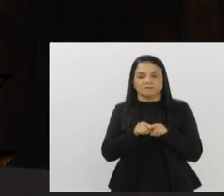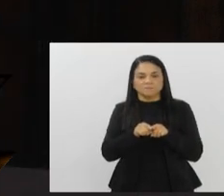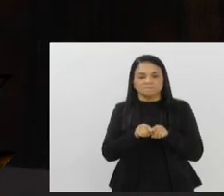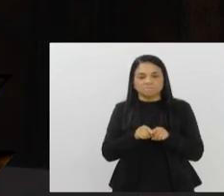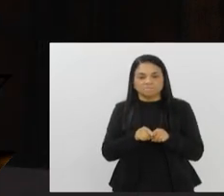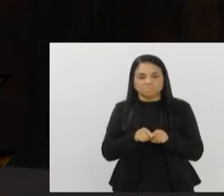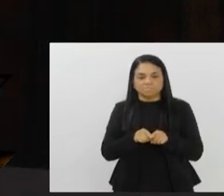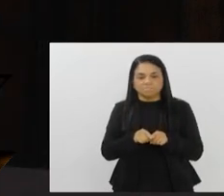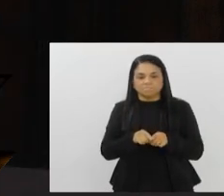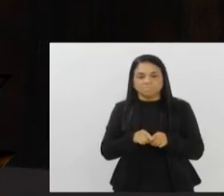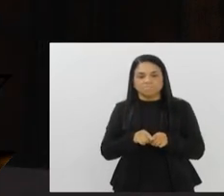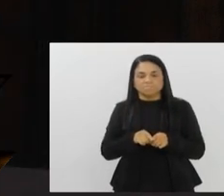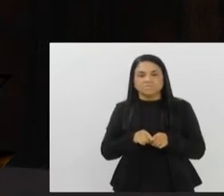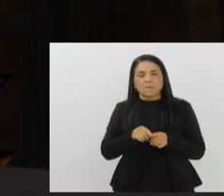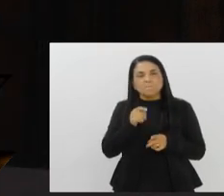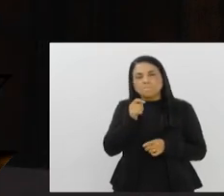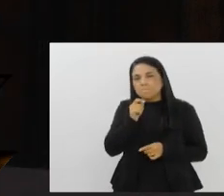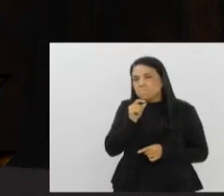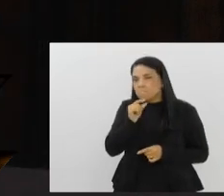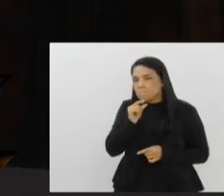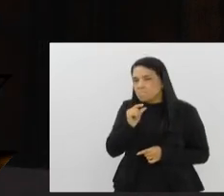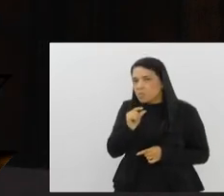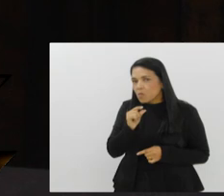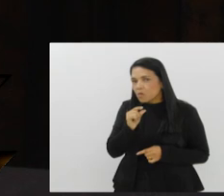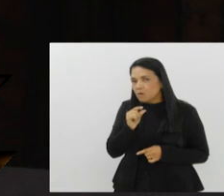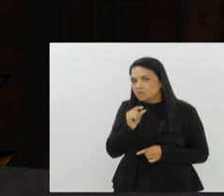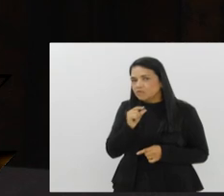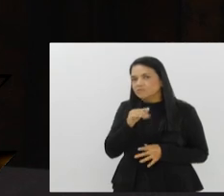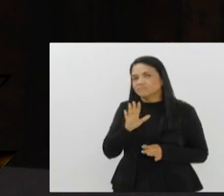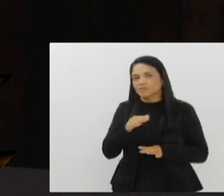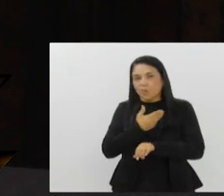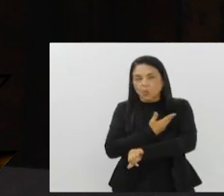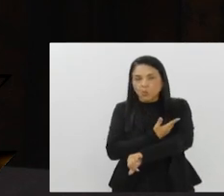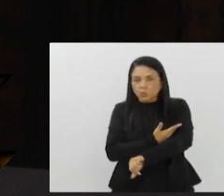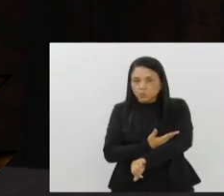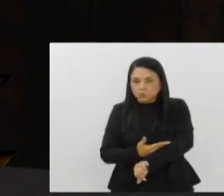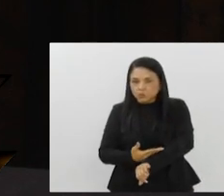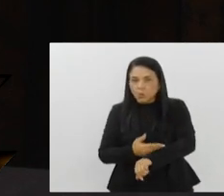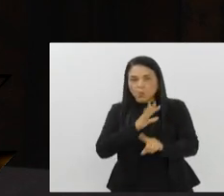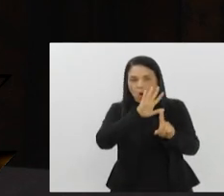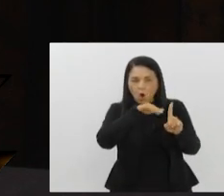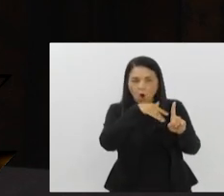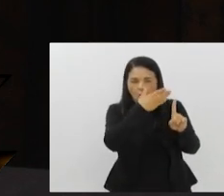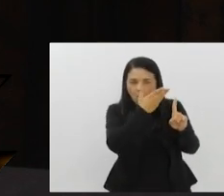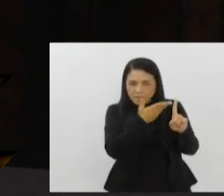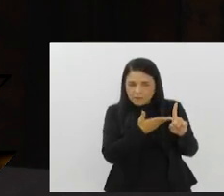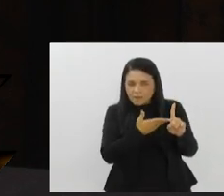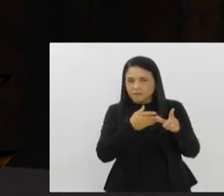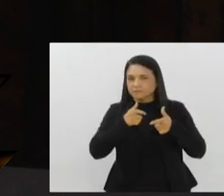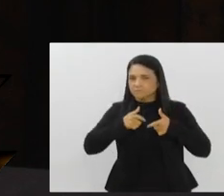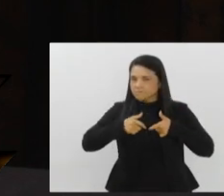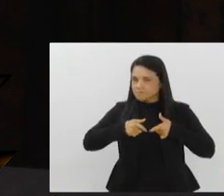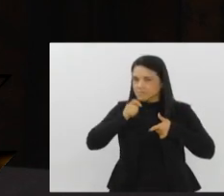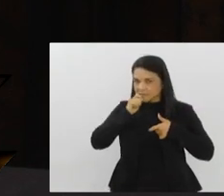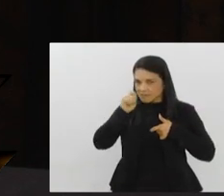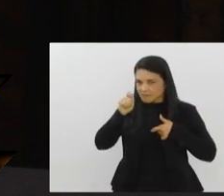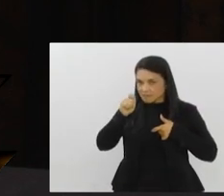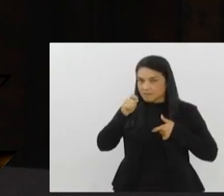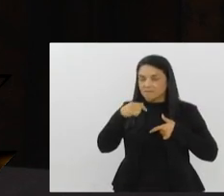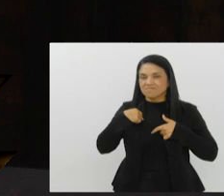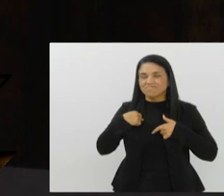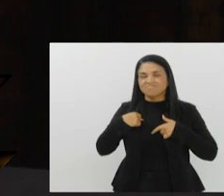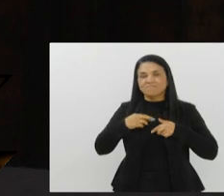eh poucas temos o costume de ter muitas homenagens de recebimento de medalhas enfim mas nem